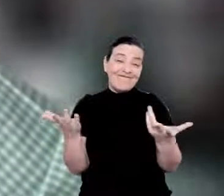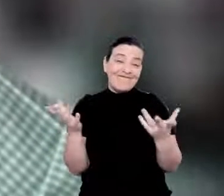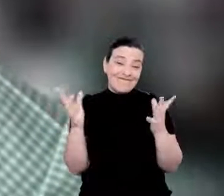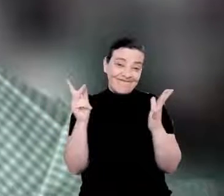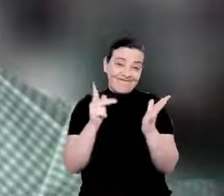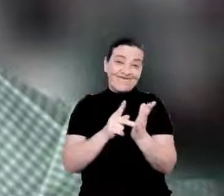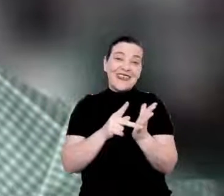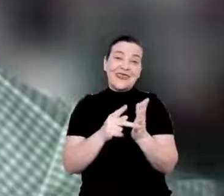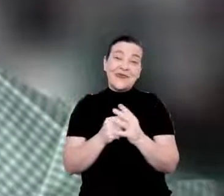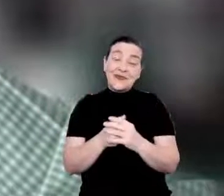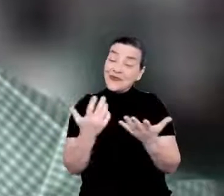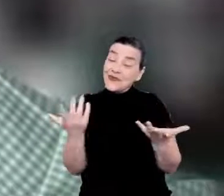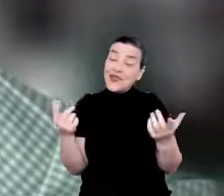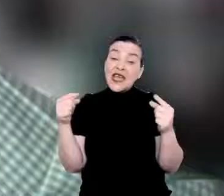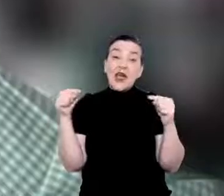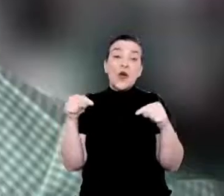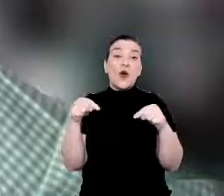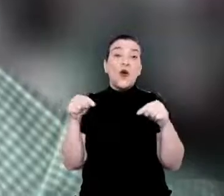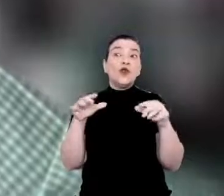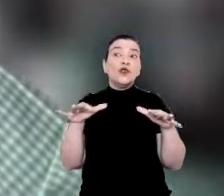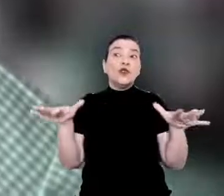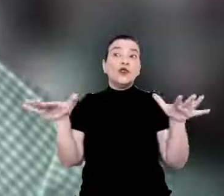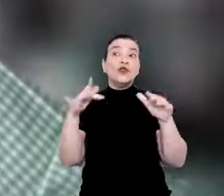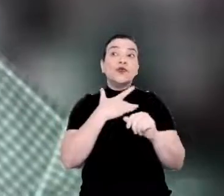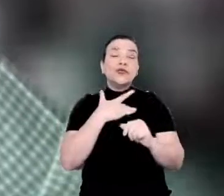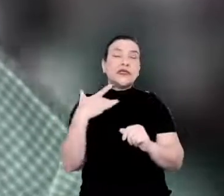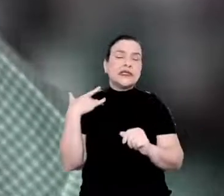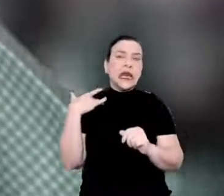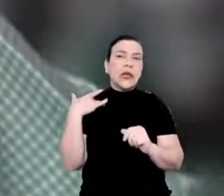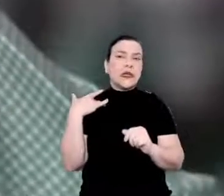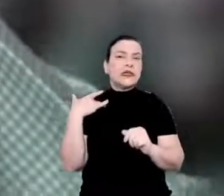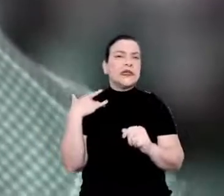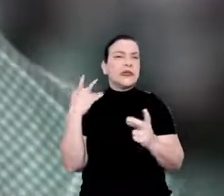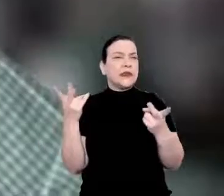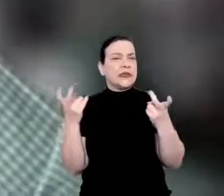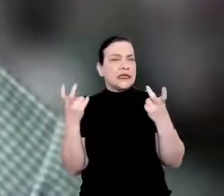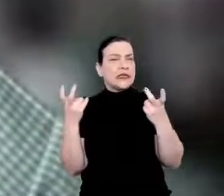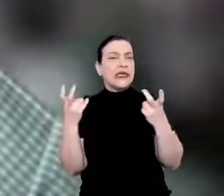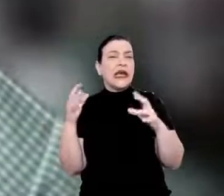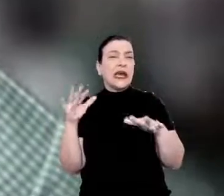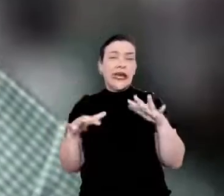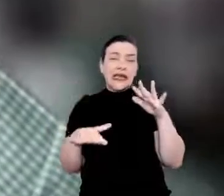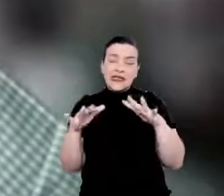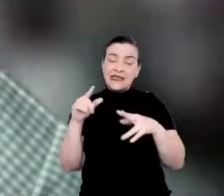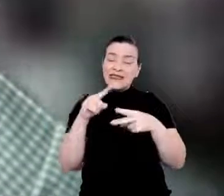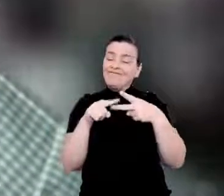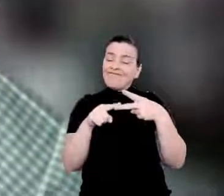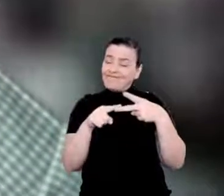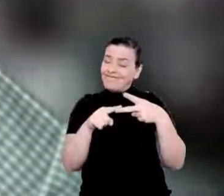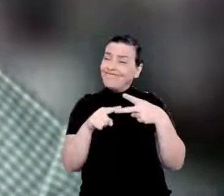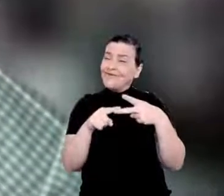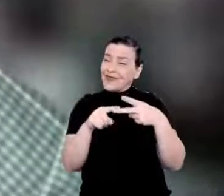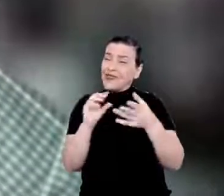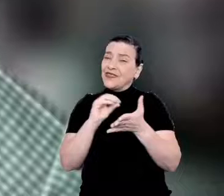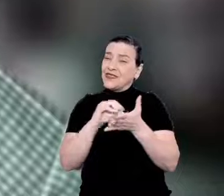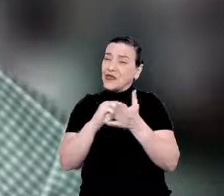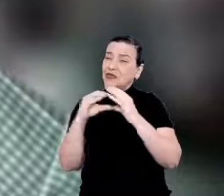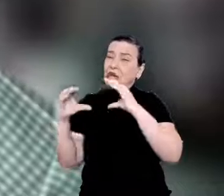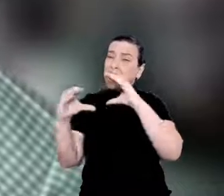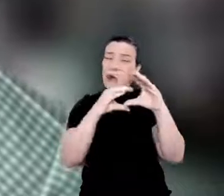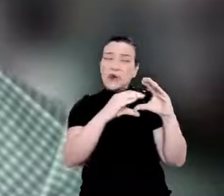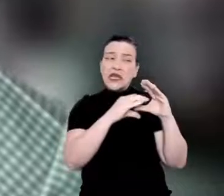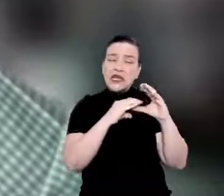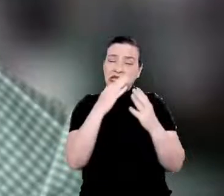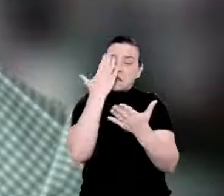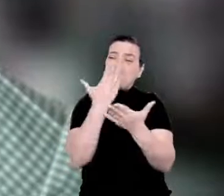está sendo construído no nosso sistema de saúde. Talvez a falta desses 2 itens, comunicação e confiança, seja parte